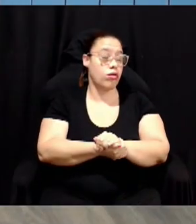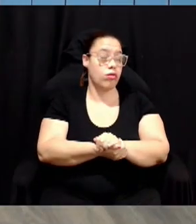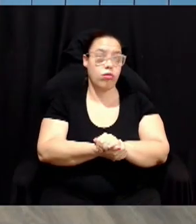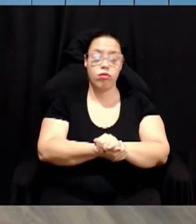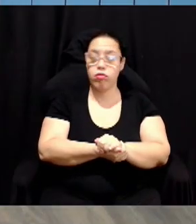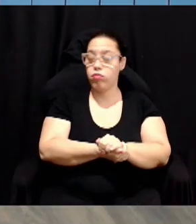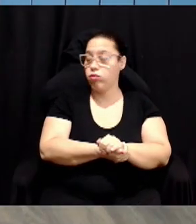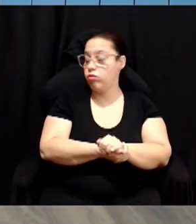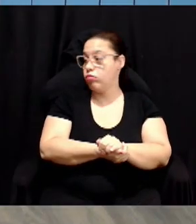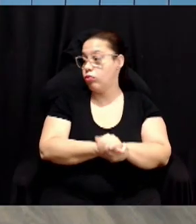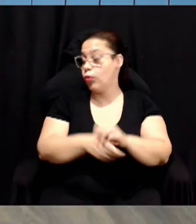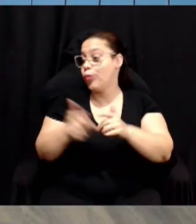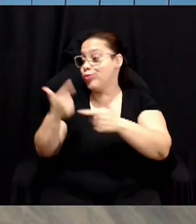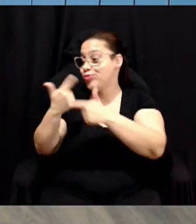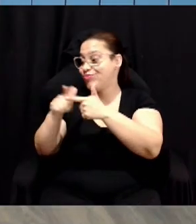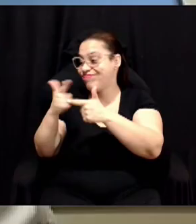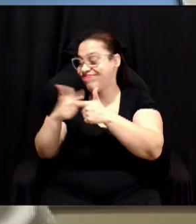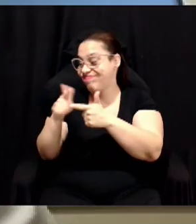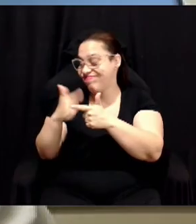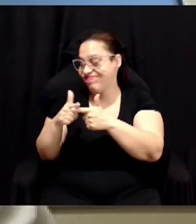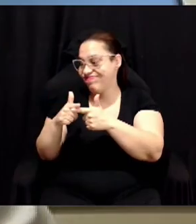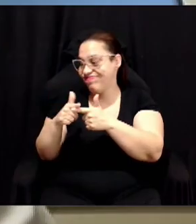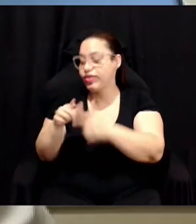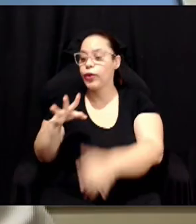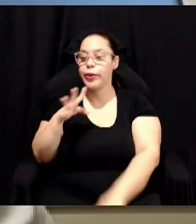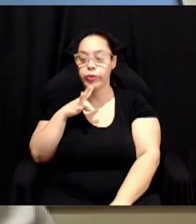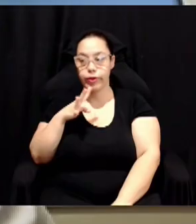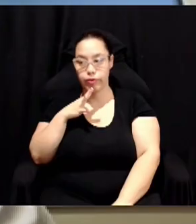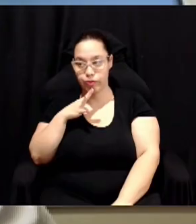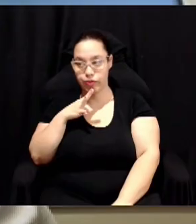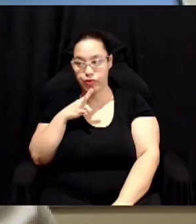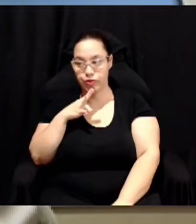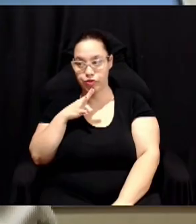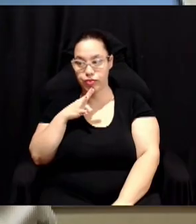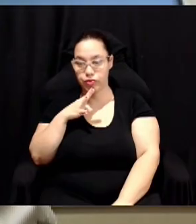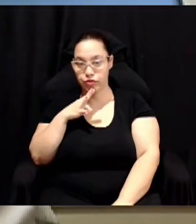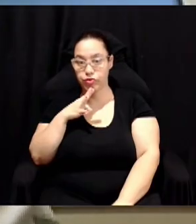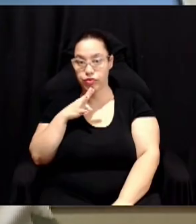O problema, ele é conhecido. Ele é